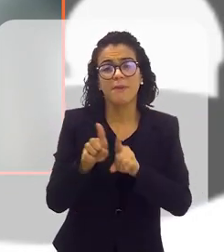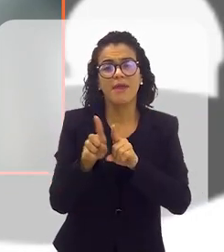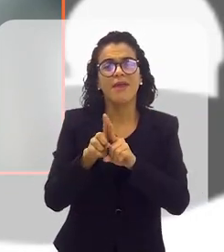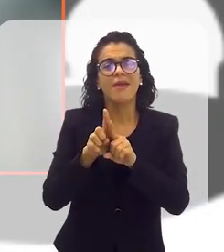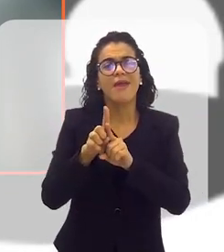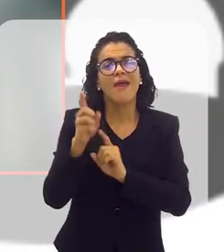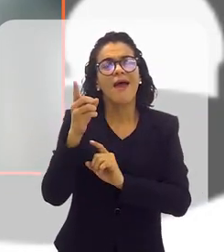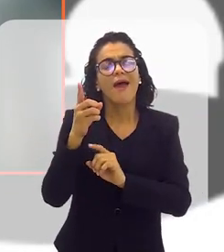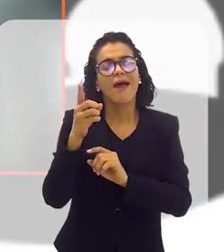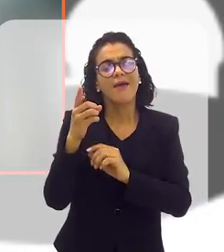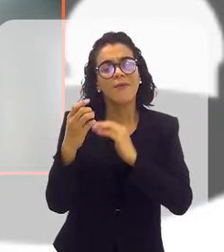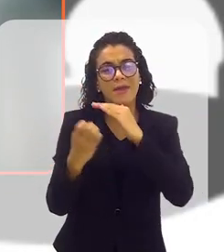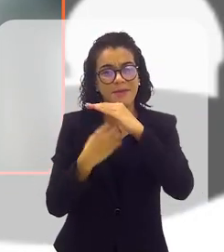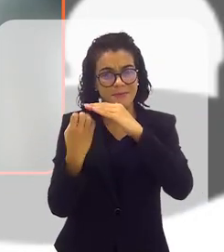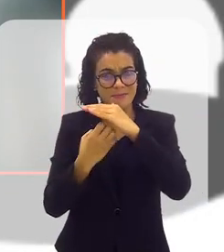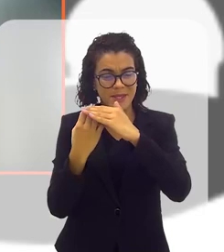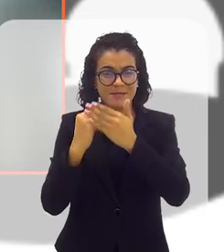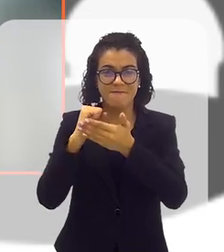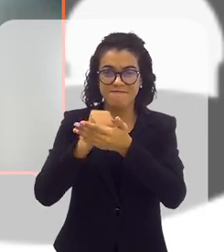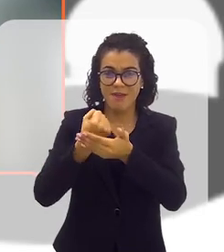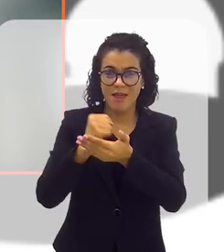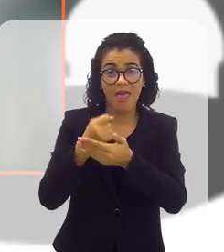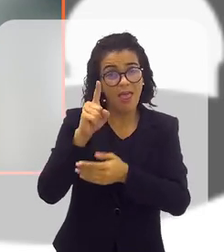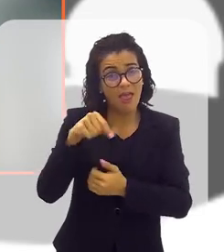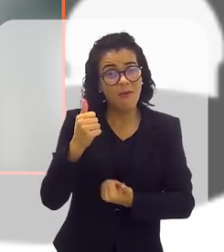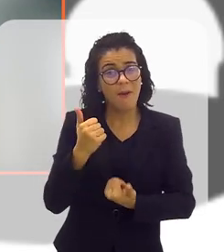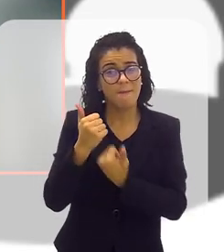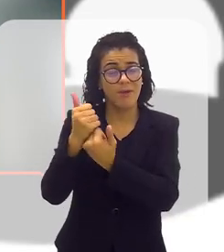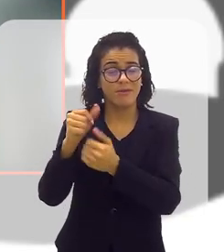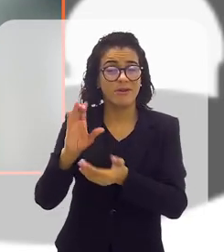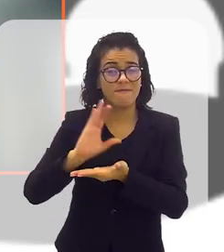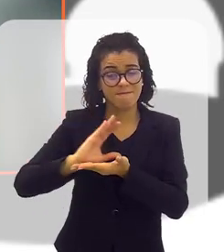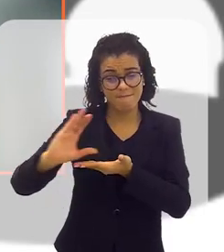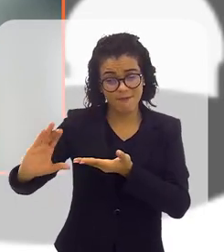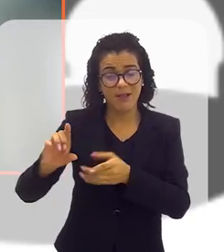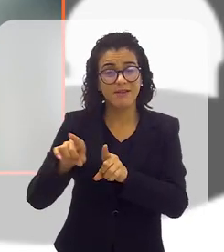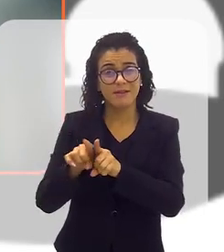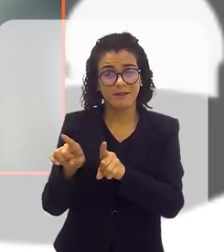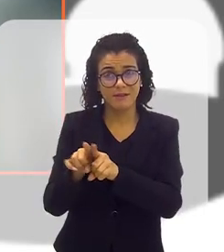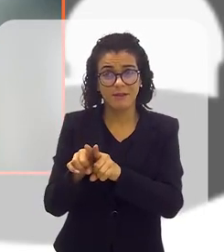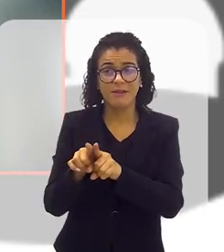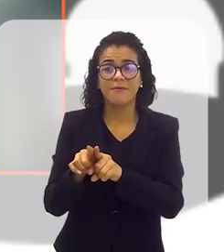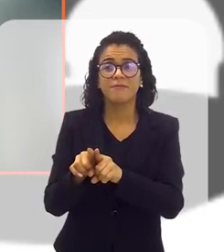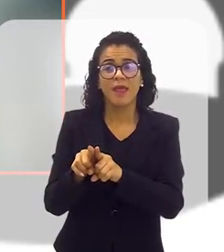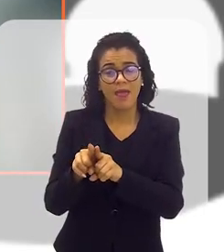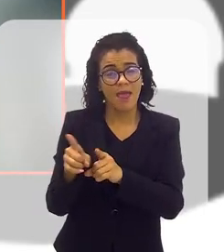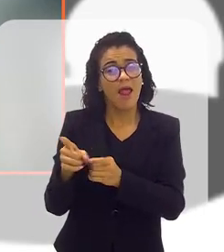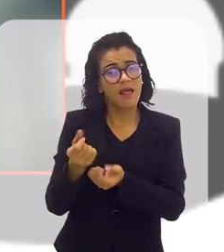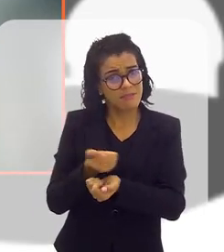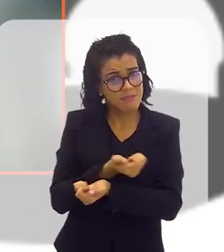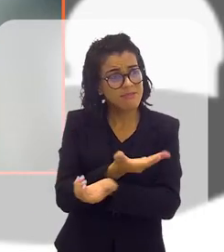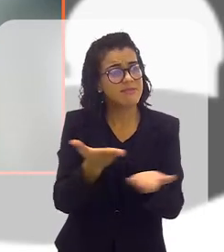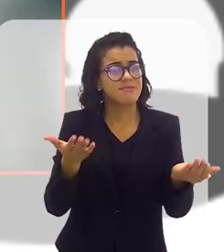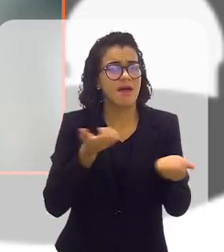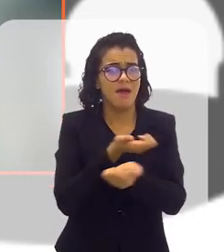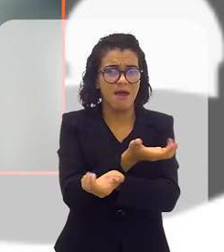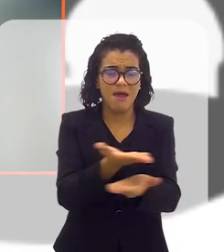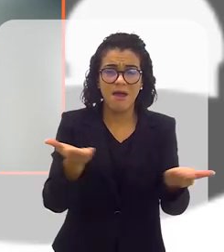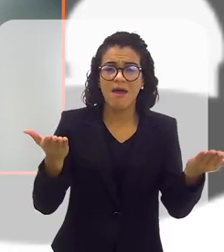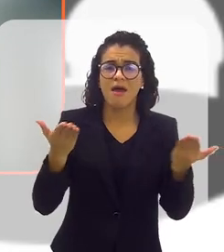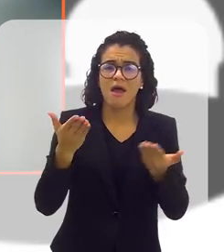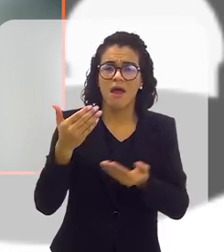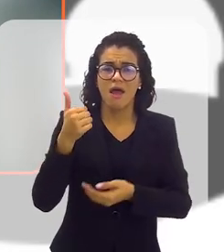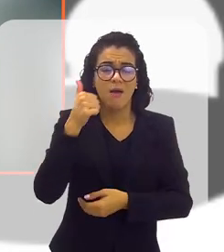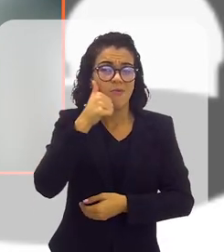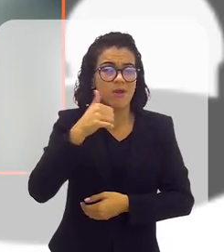Apsen Farmacêutica, que foi uma das apoiadoras e é uma das patrocinadoras do Lady Diamond, ela vem dando oportunidade